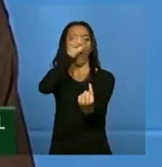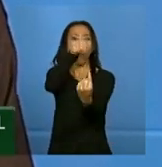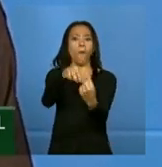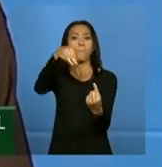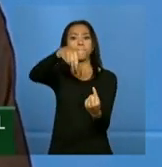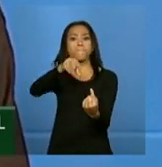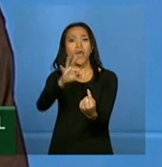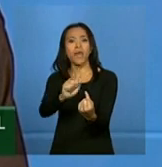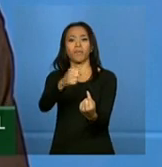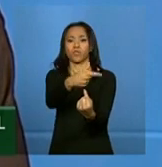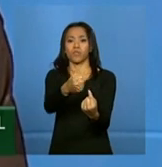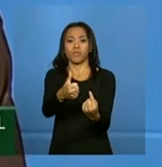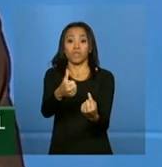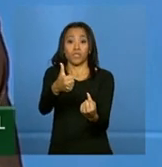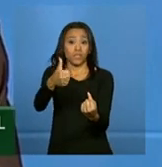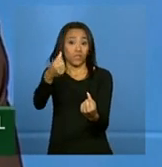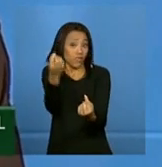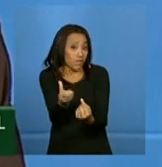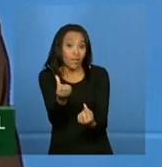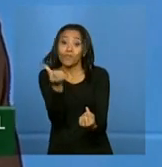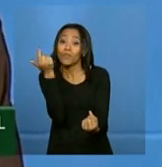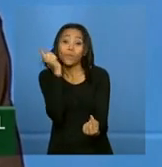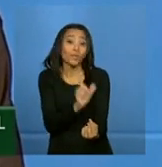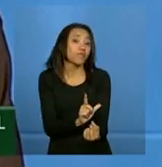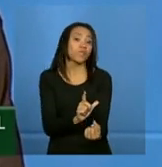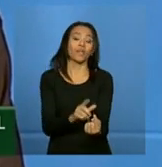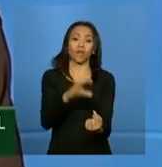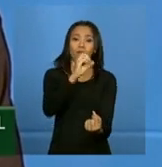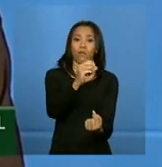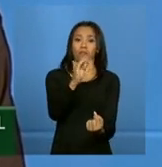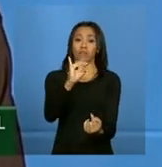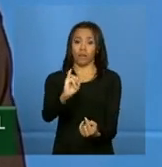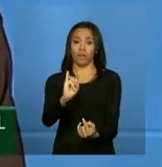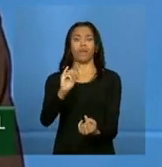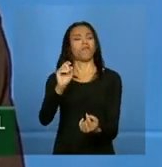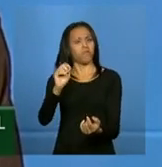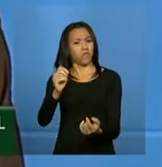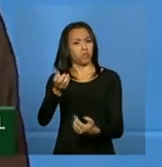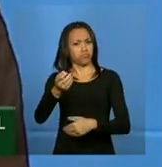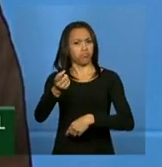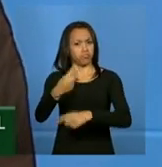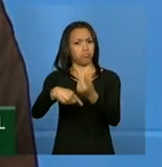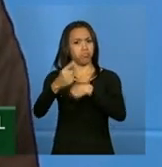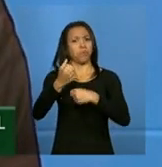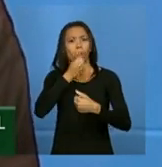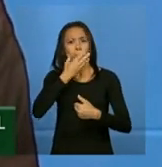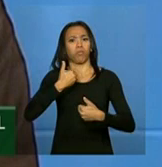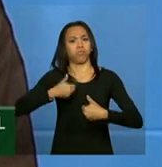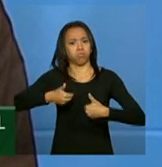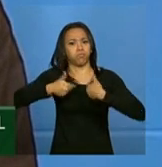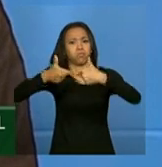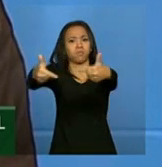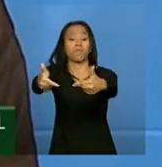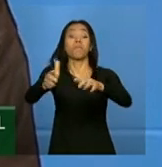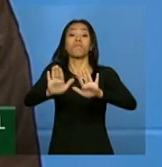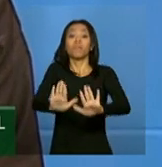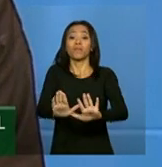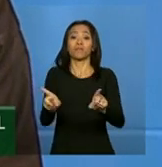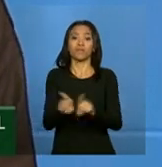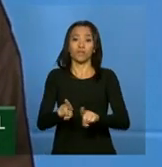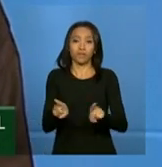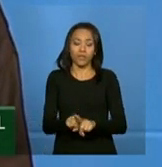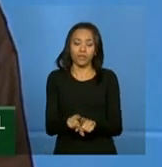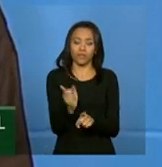ser atingida. A OIT, sem dúvida, fez um progresso significativo, mas também